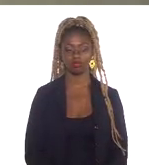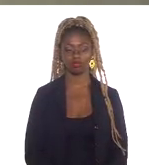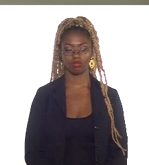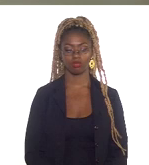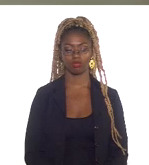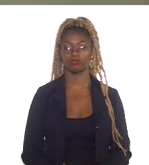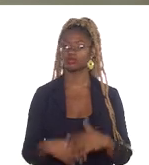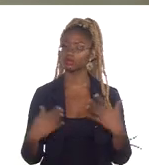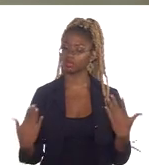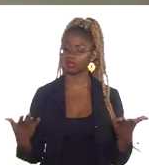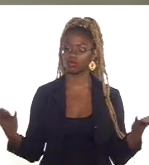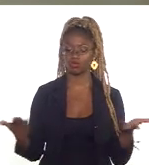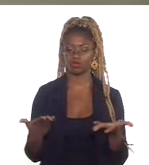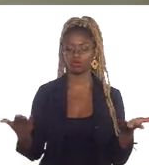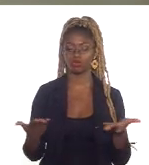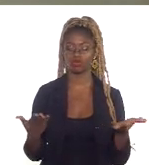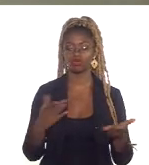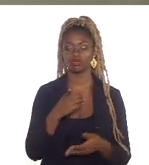Bom,